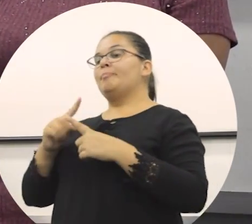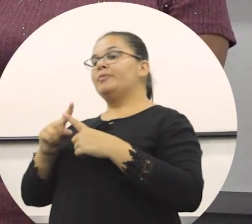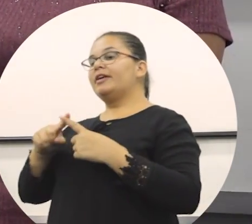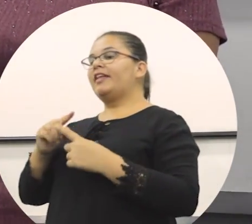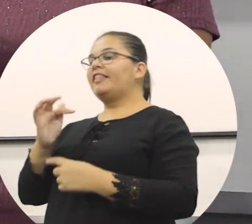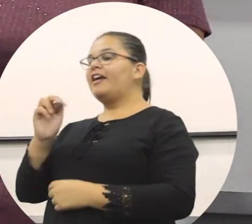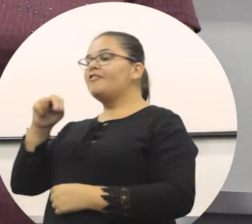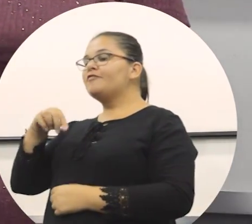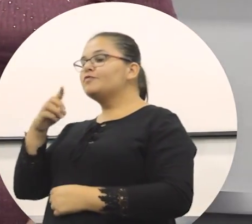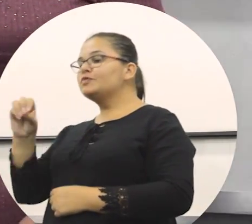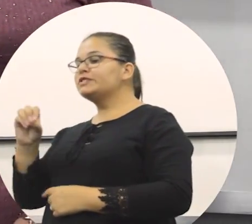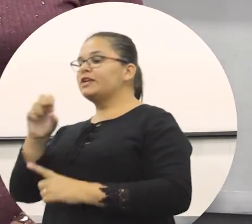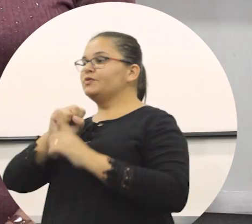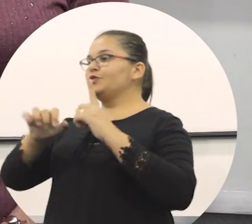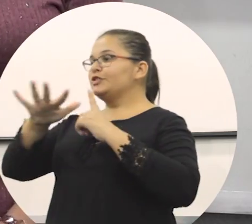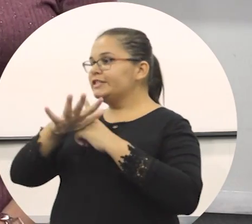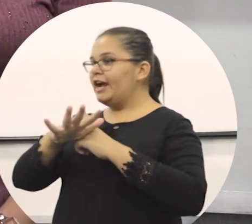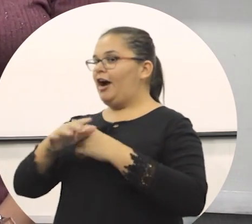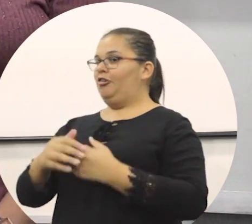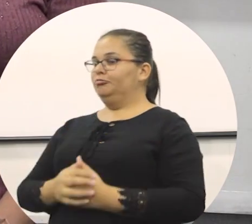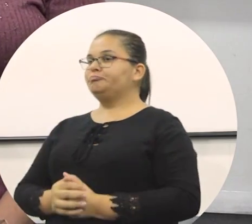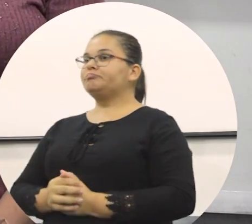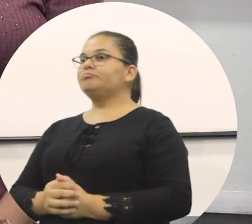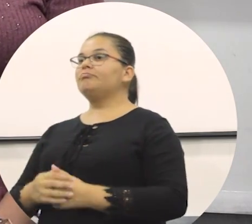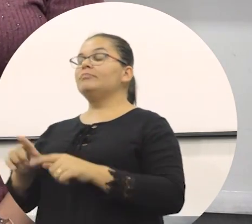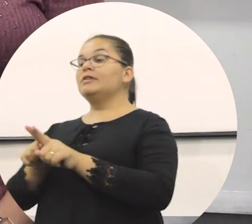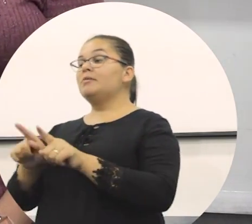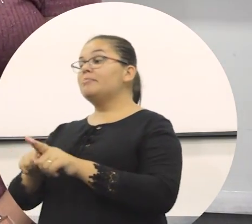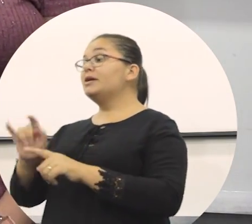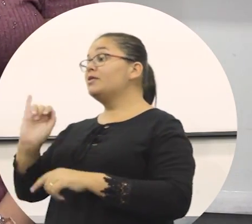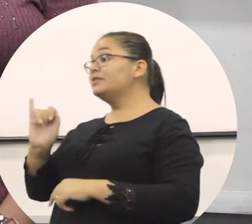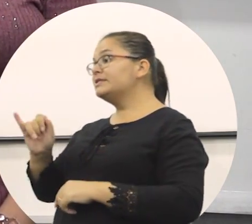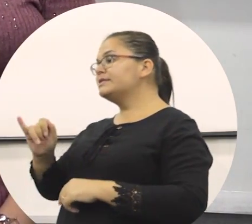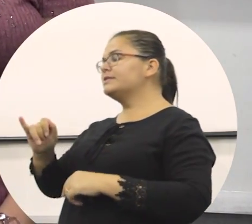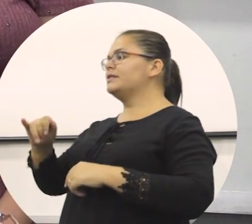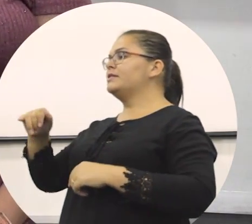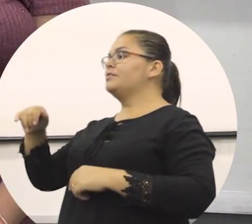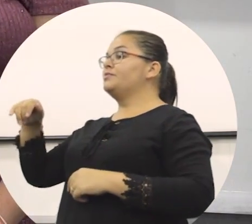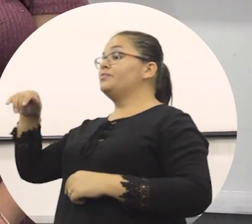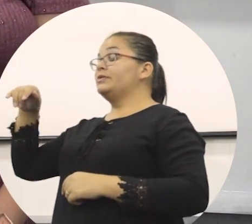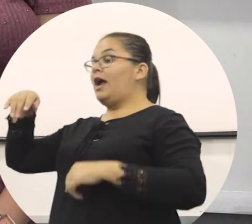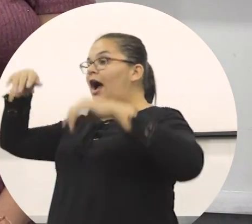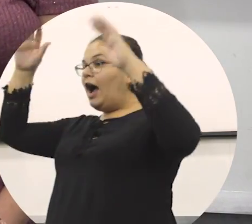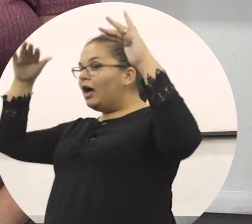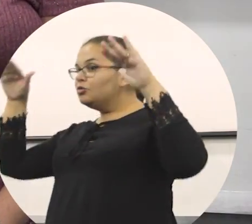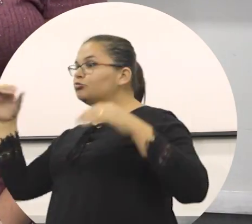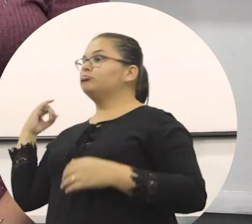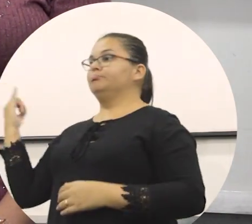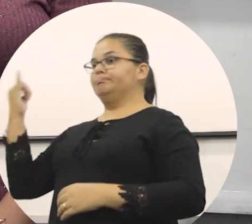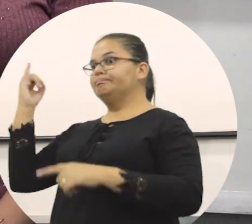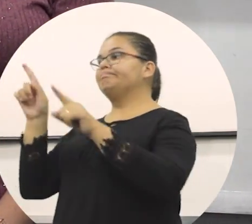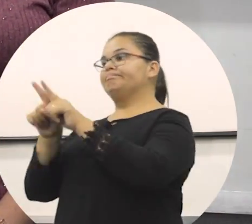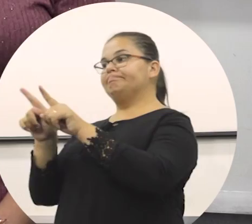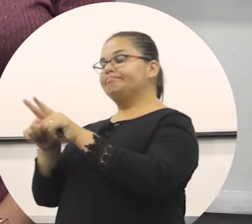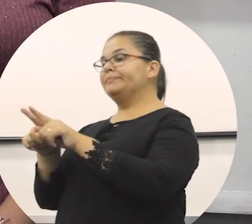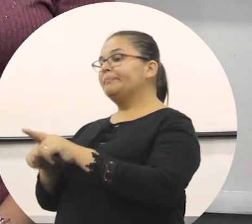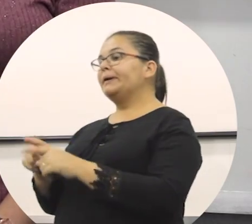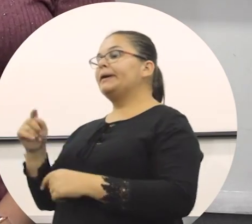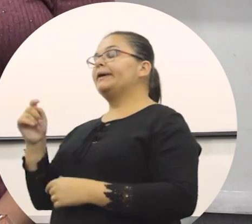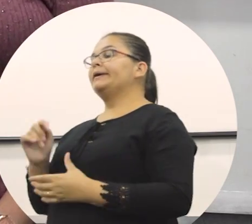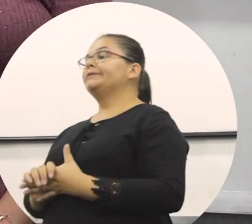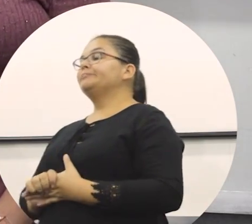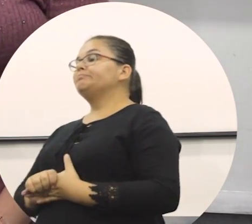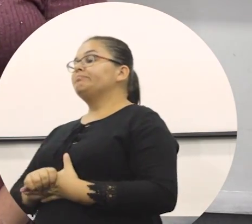que ele está inserido, né, ali. A contação de histórias para adultos, isso também é relevante. Então, considerar